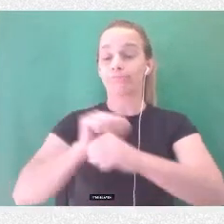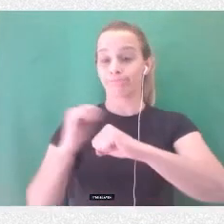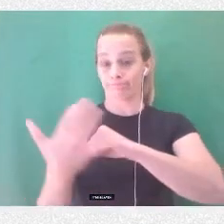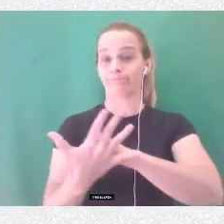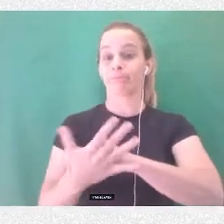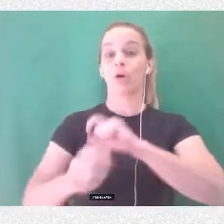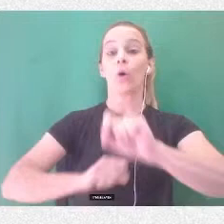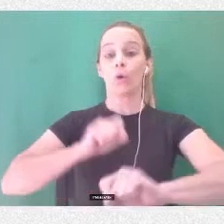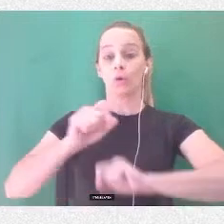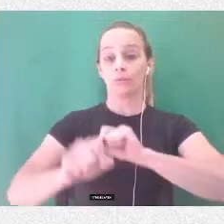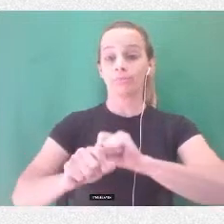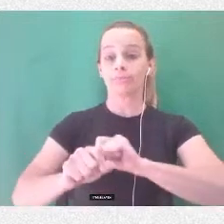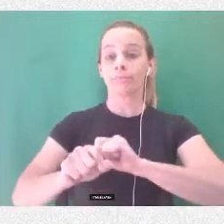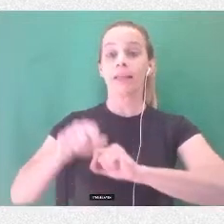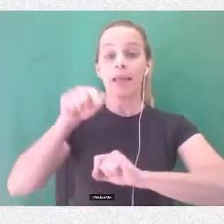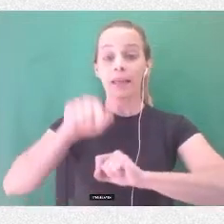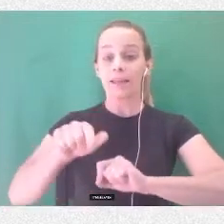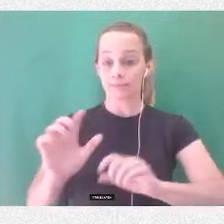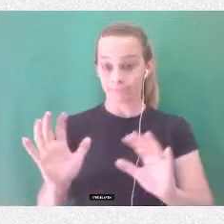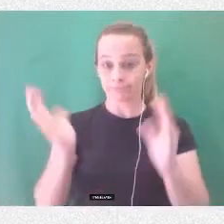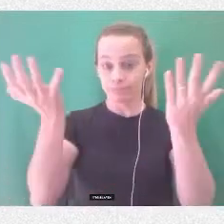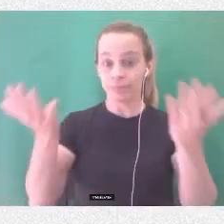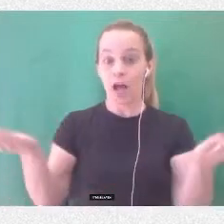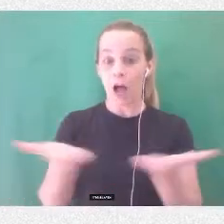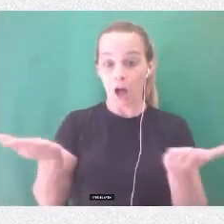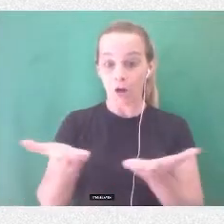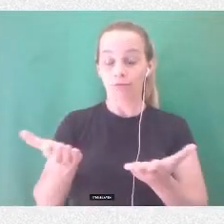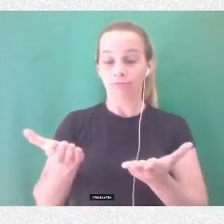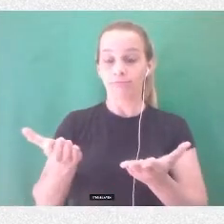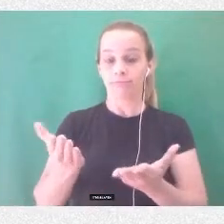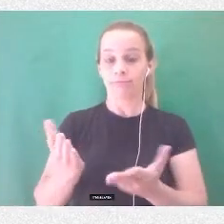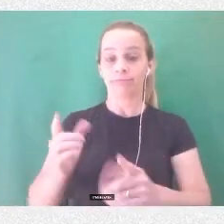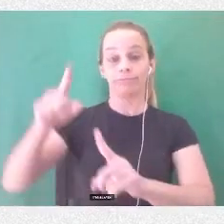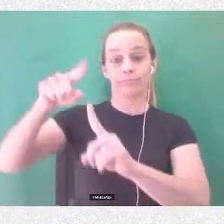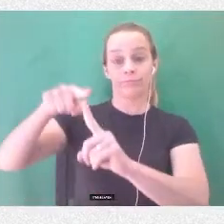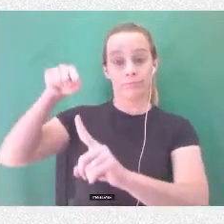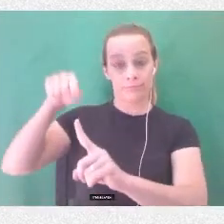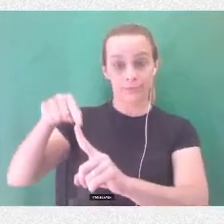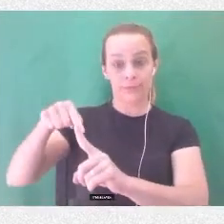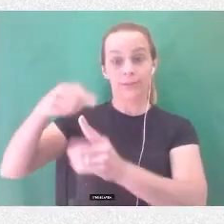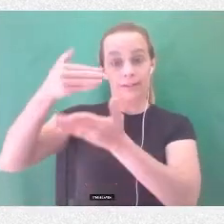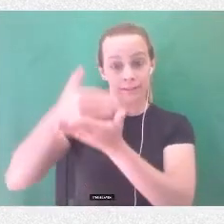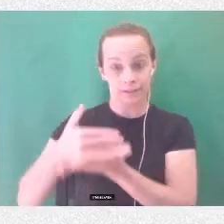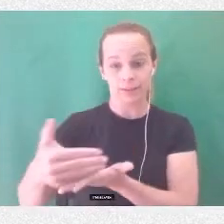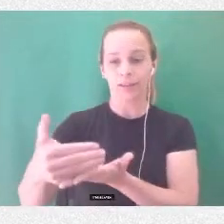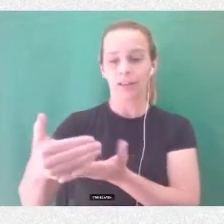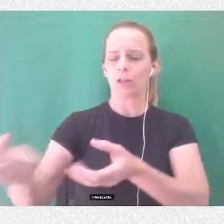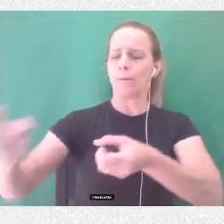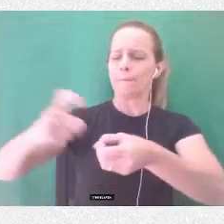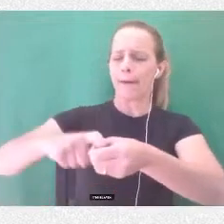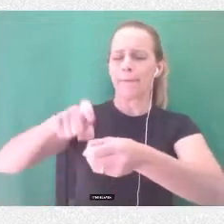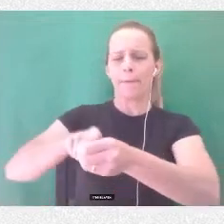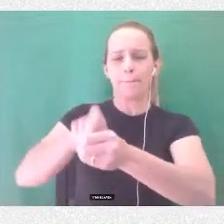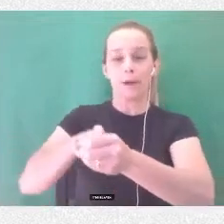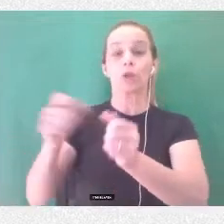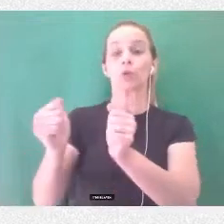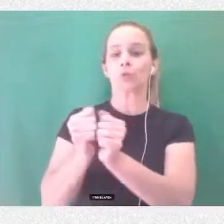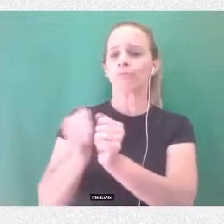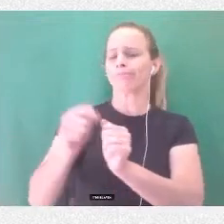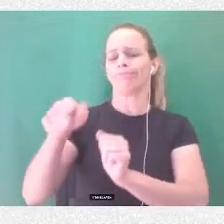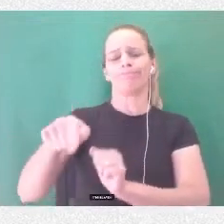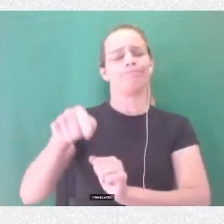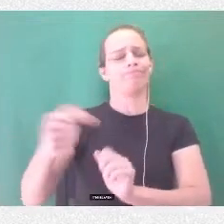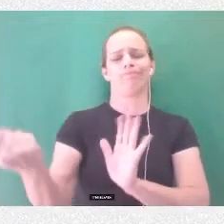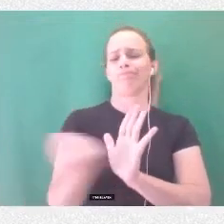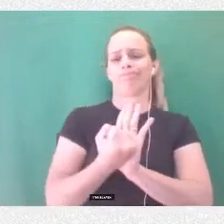enfim, esse evento que agora acontece em Toledo, junto com todos os parceiros, é bastante emblemático.